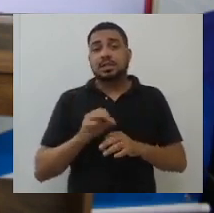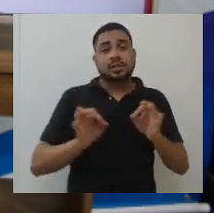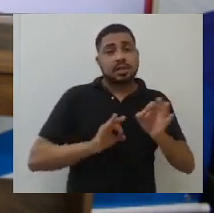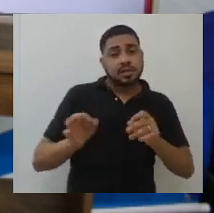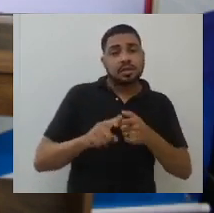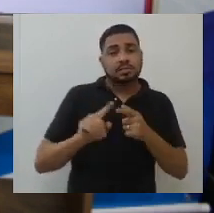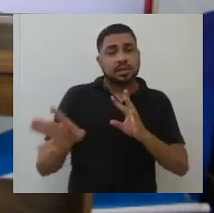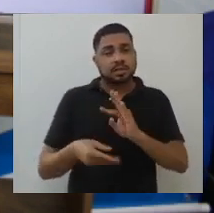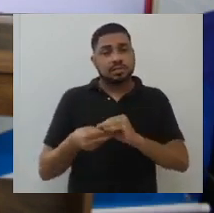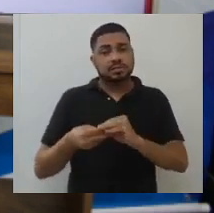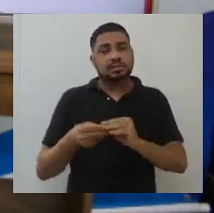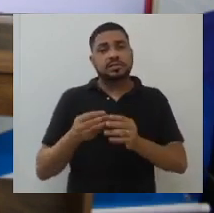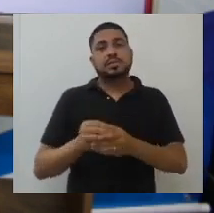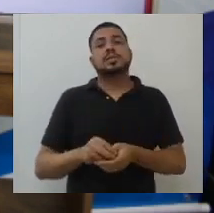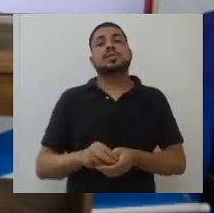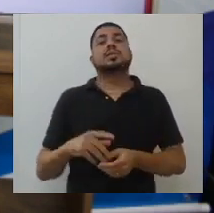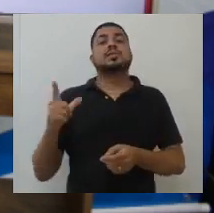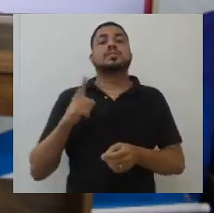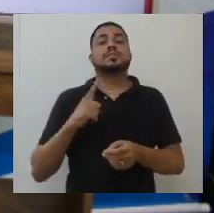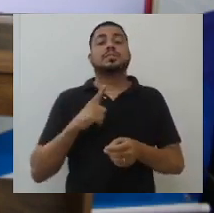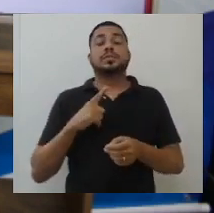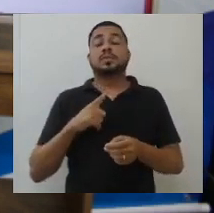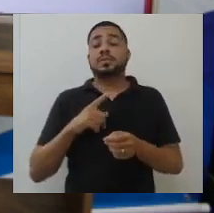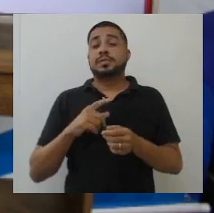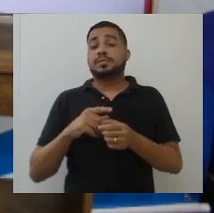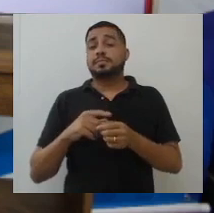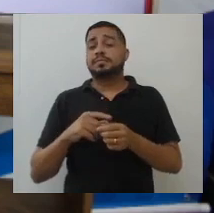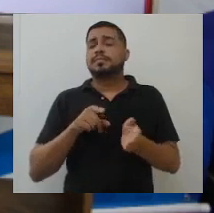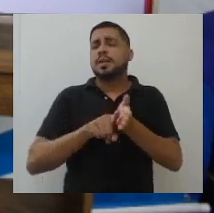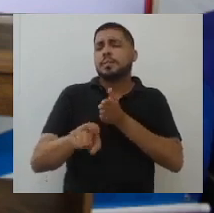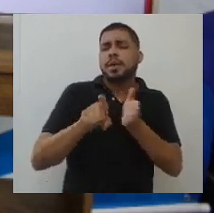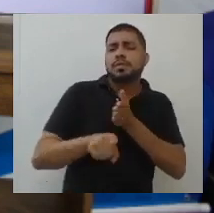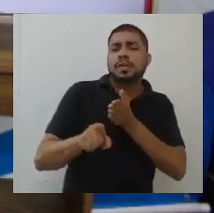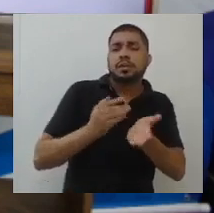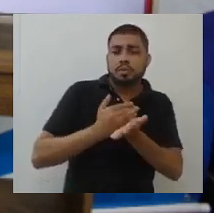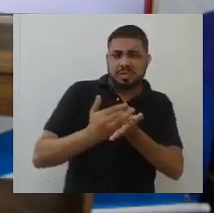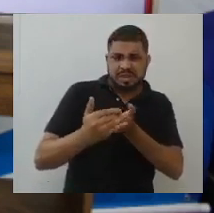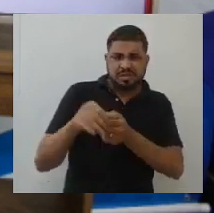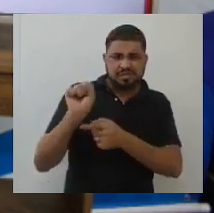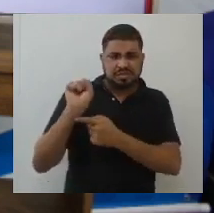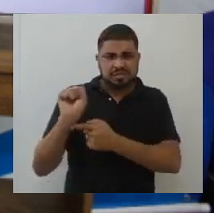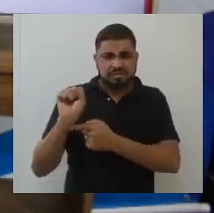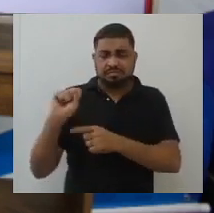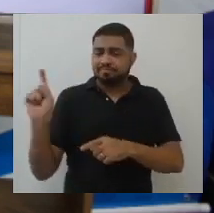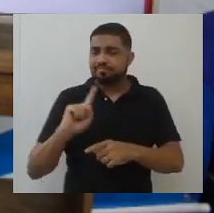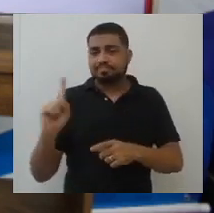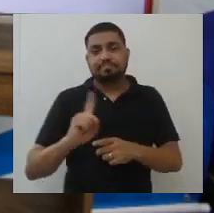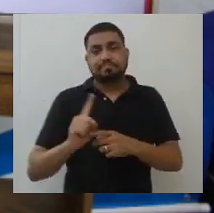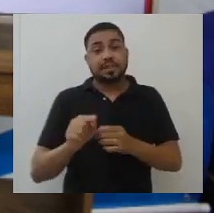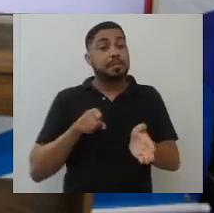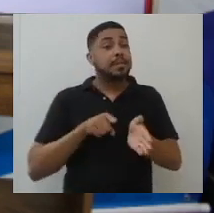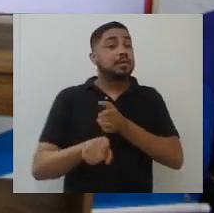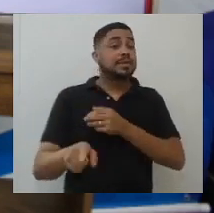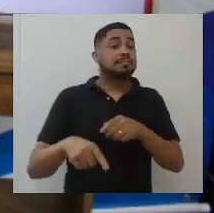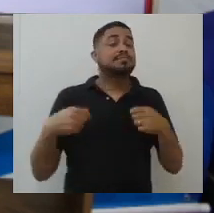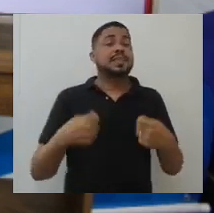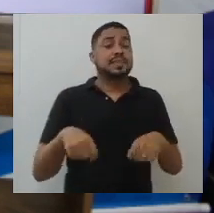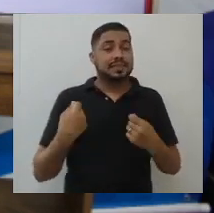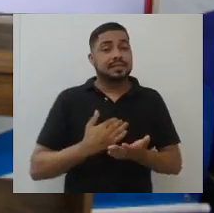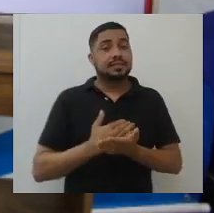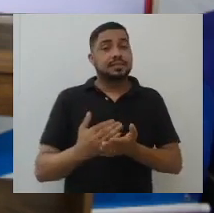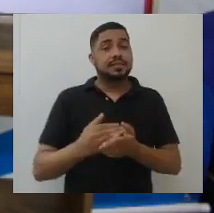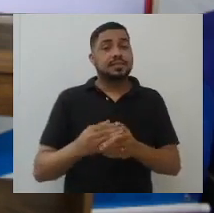esqueci da partícula negativa depois do verbo auxiliar. Né? E para perguntar, a gente vai começar com o sujeito? Não mais. Para perguntar, a gente vai ter que começar com o